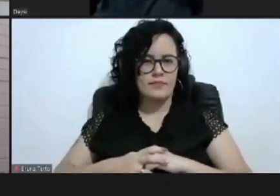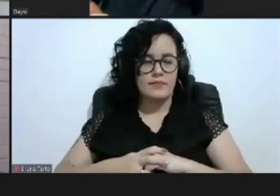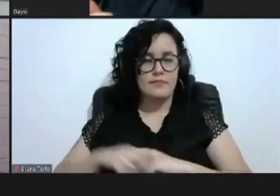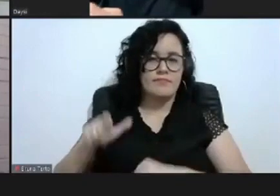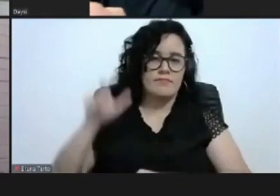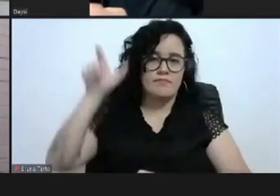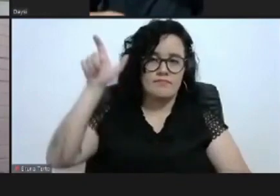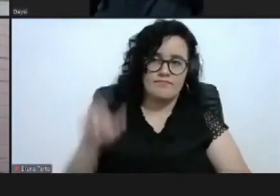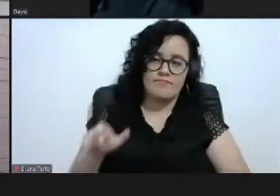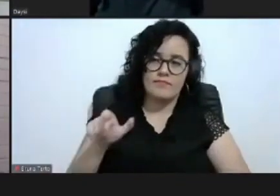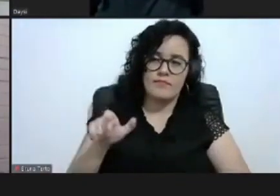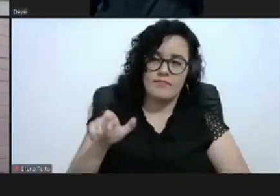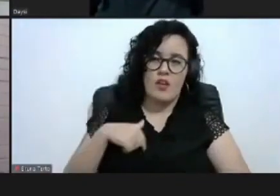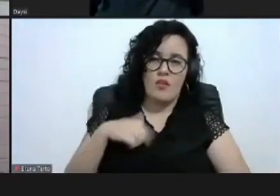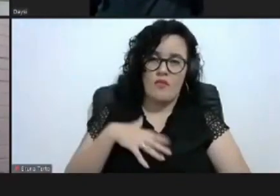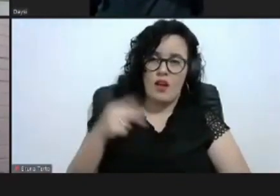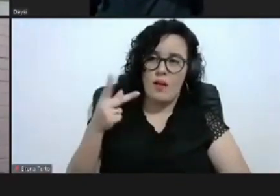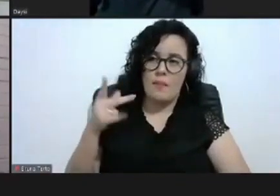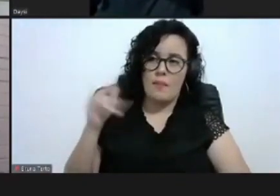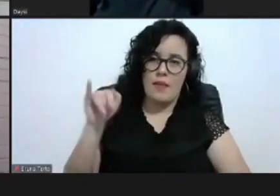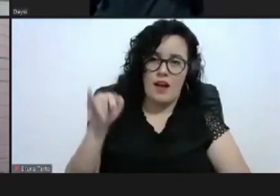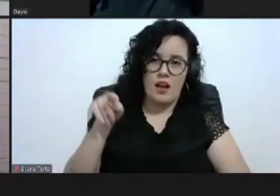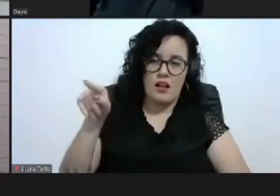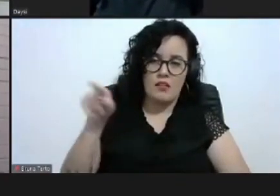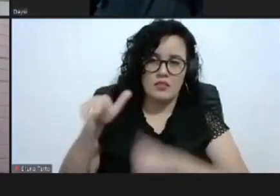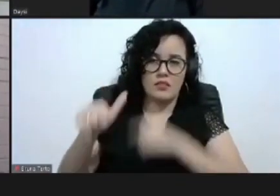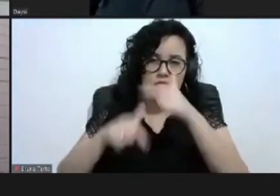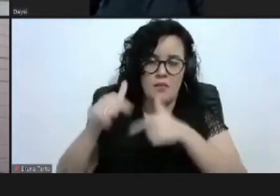êxodo do Nordeste para trabalhar